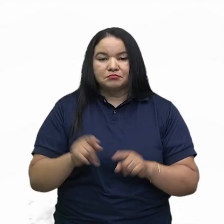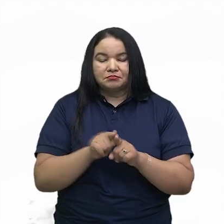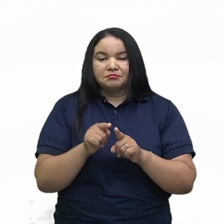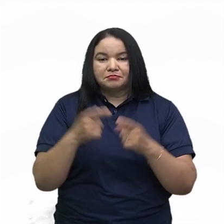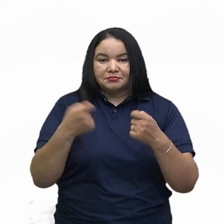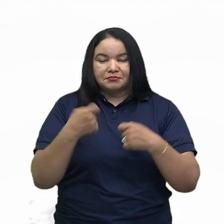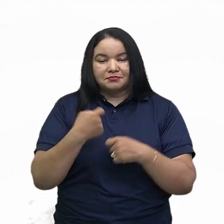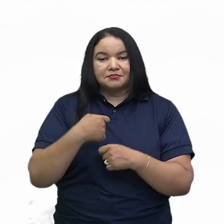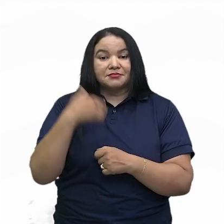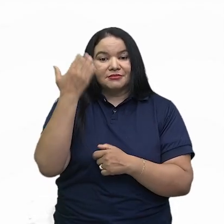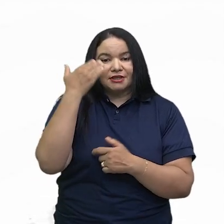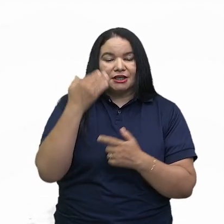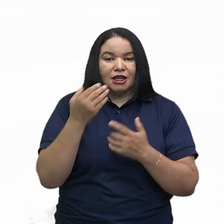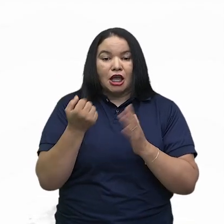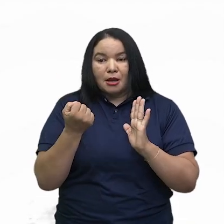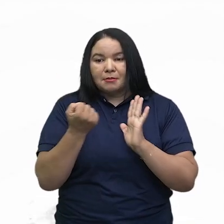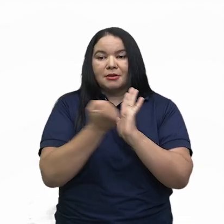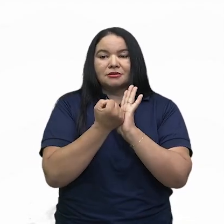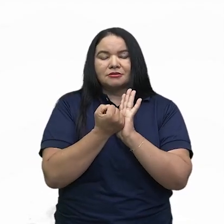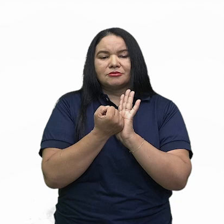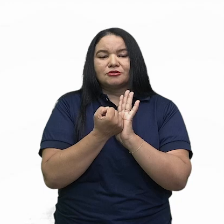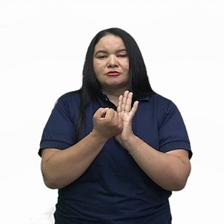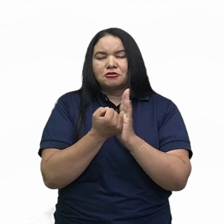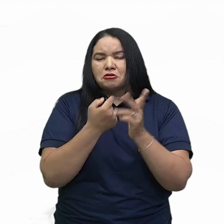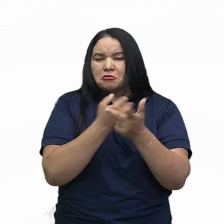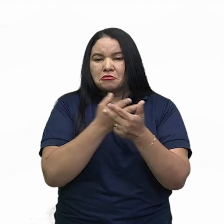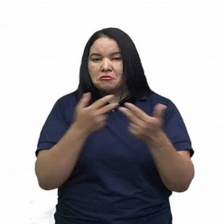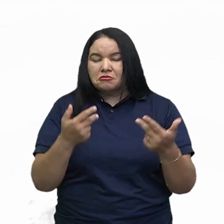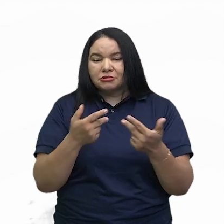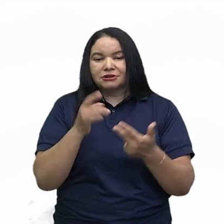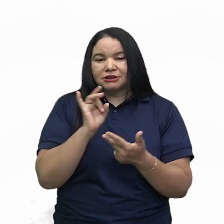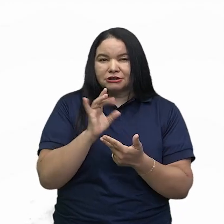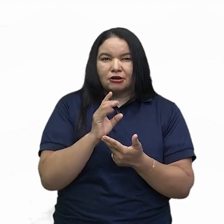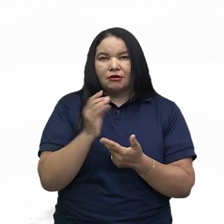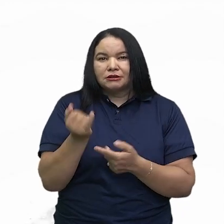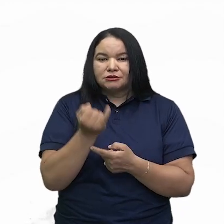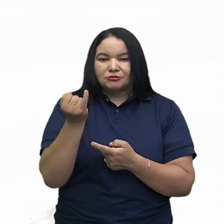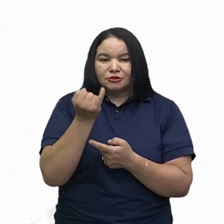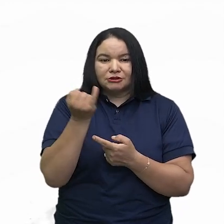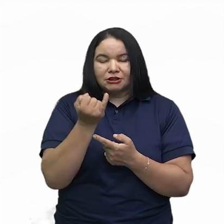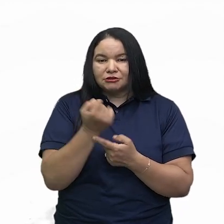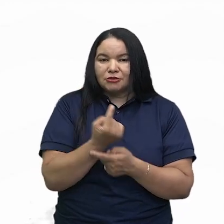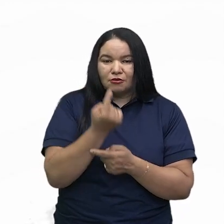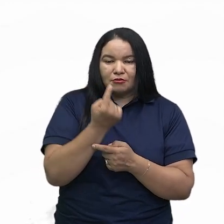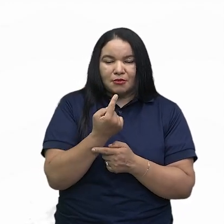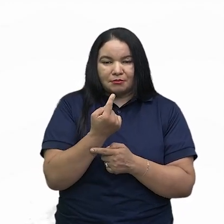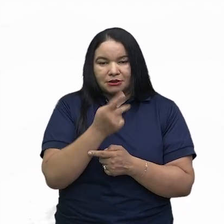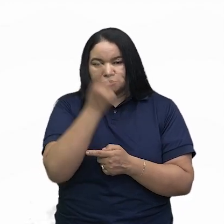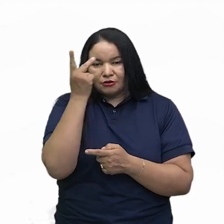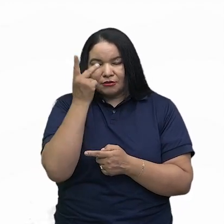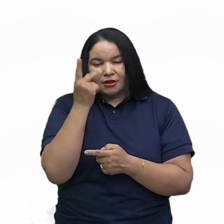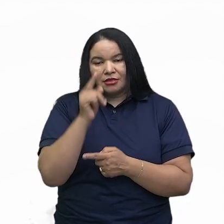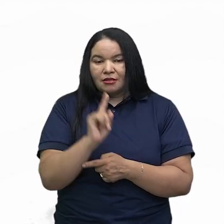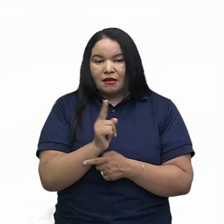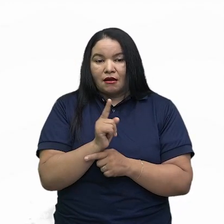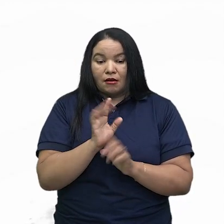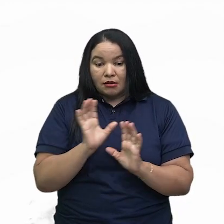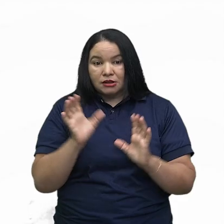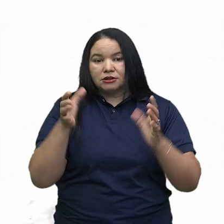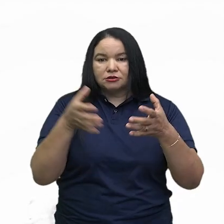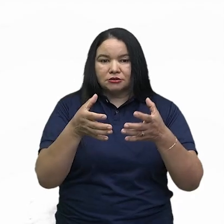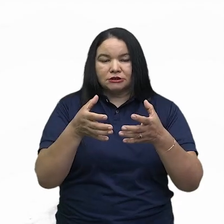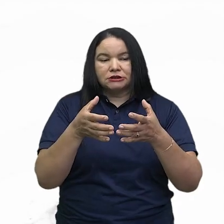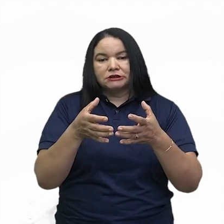é entender que quando falamos de patrimônio, não é algo somente importante para uma pessoa, mas sim para